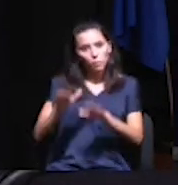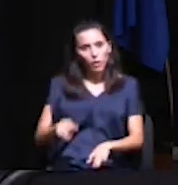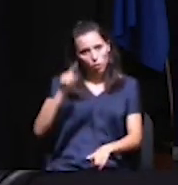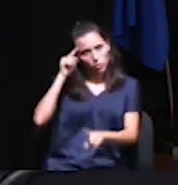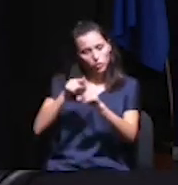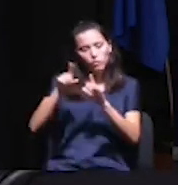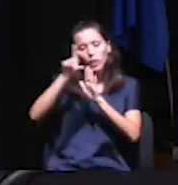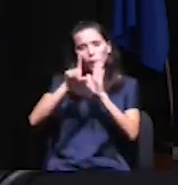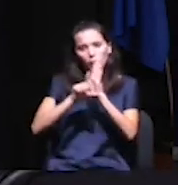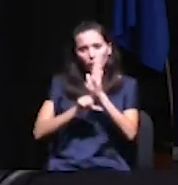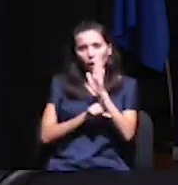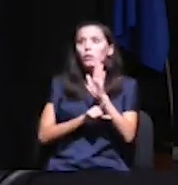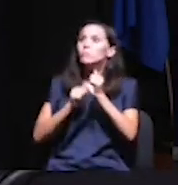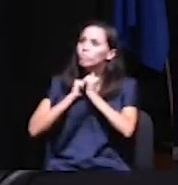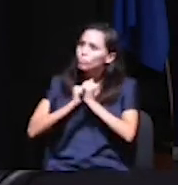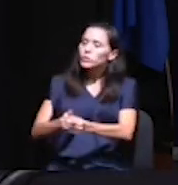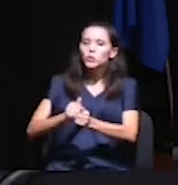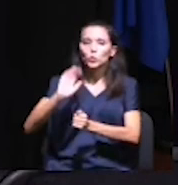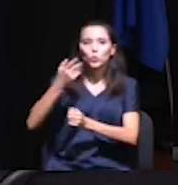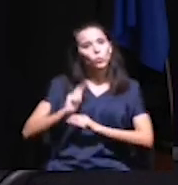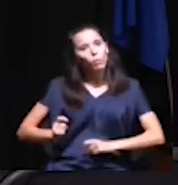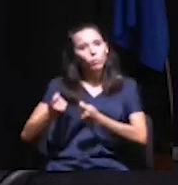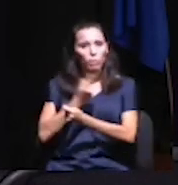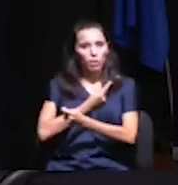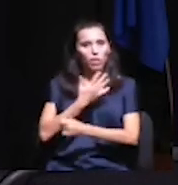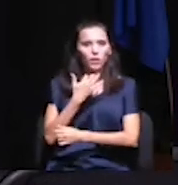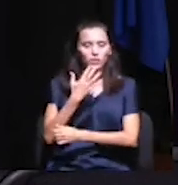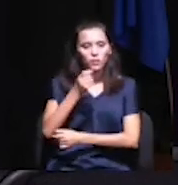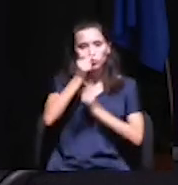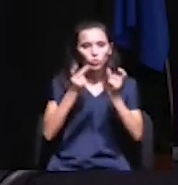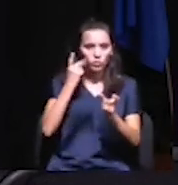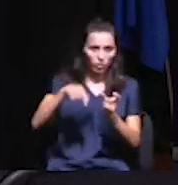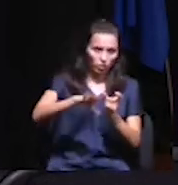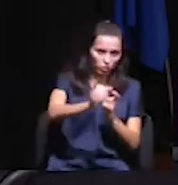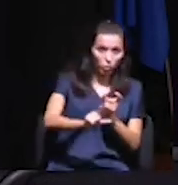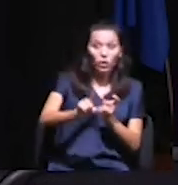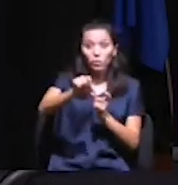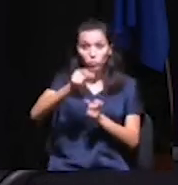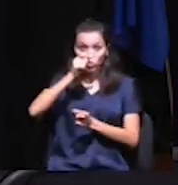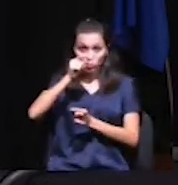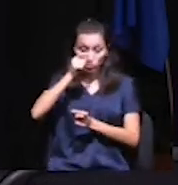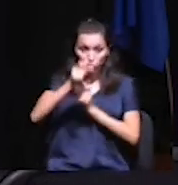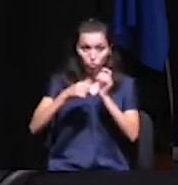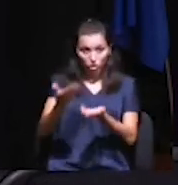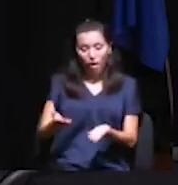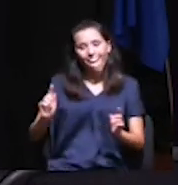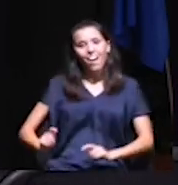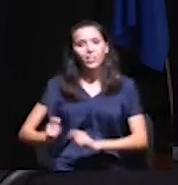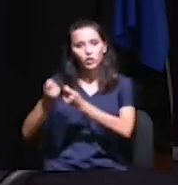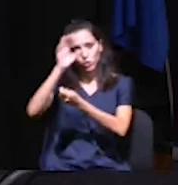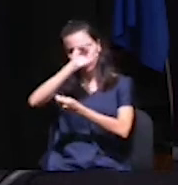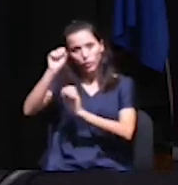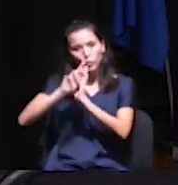os limites ele sejam efetivamente cumpridos e ainda estava a guarda da saúde dos lisboetas e de quem cá está o governo para regulamentação